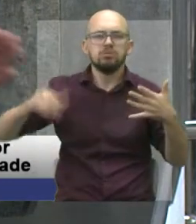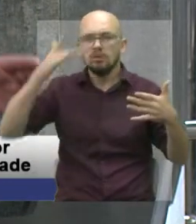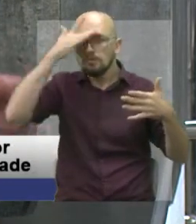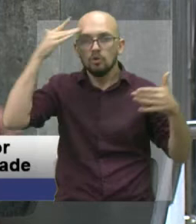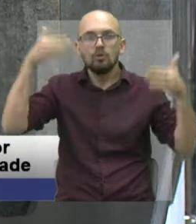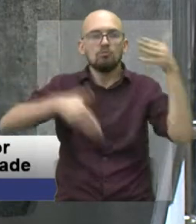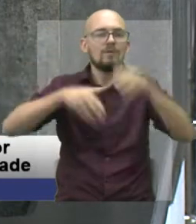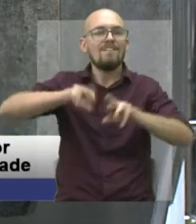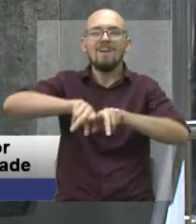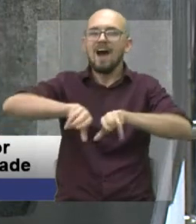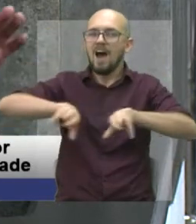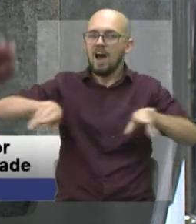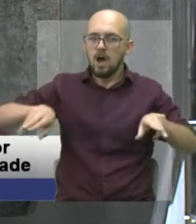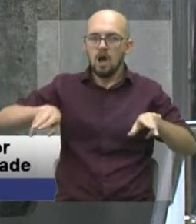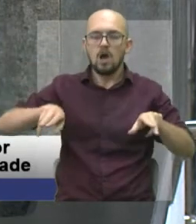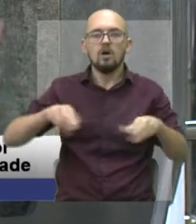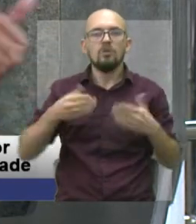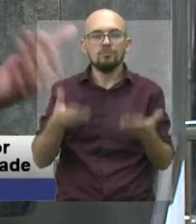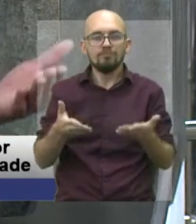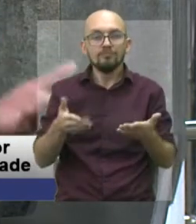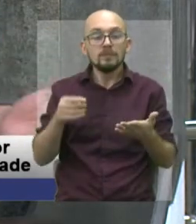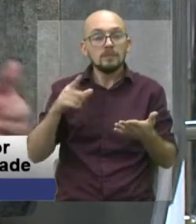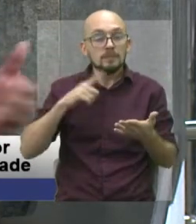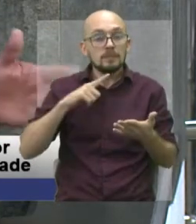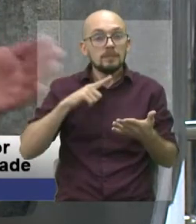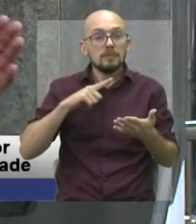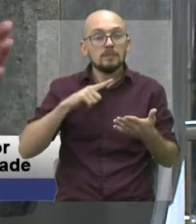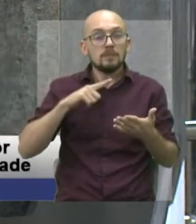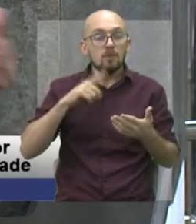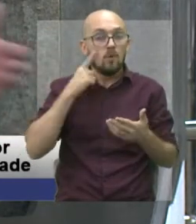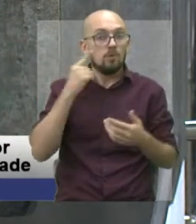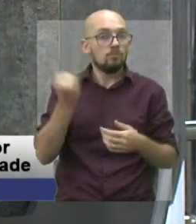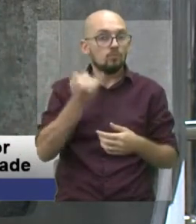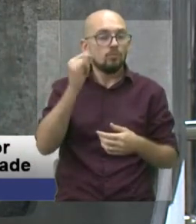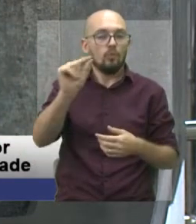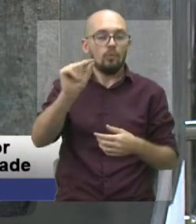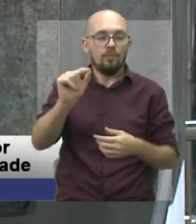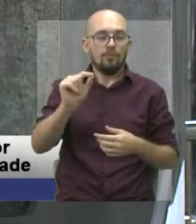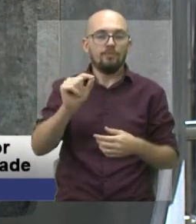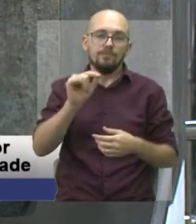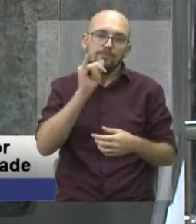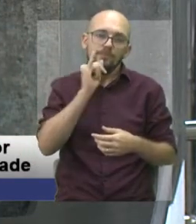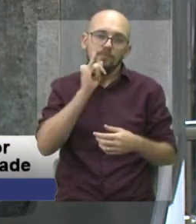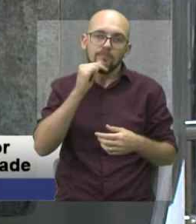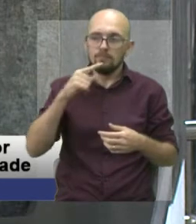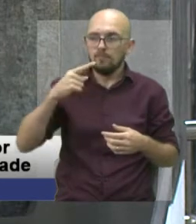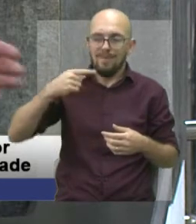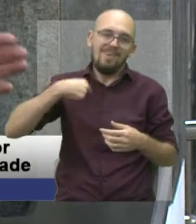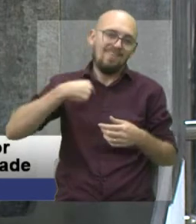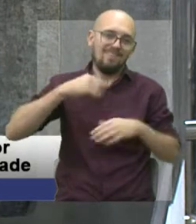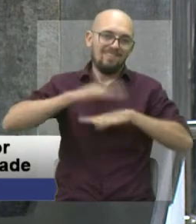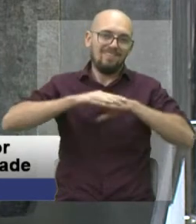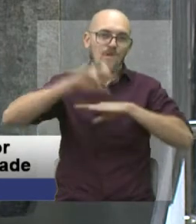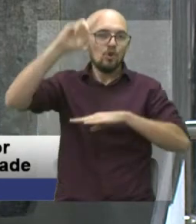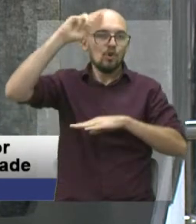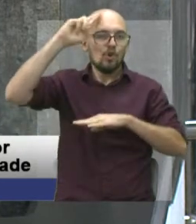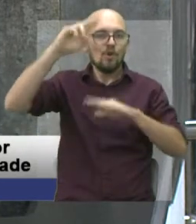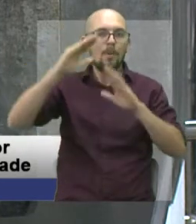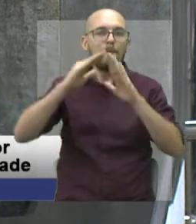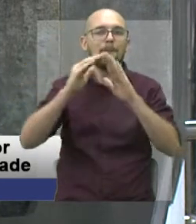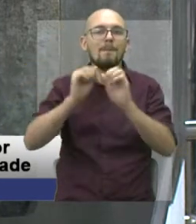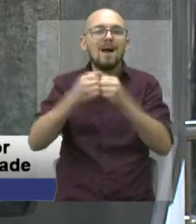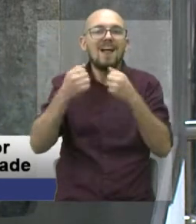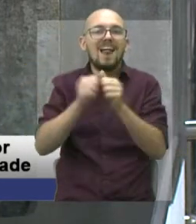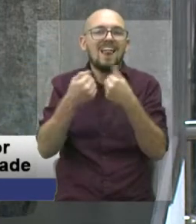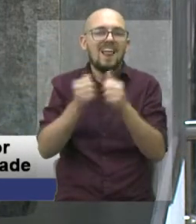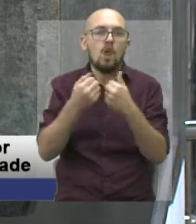Vários ramos de atividades. E tem mais, né? A gente, por exemplo, como a gente tem a padaria, ali não está restrito